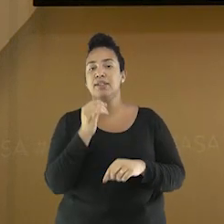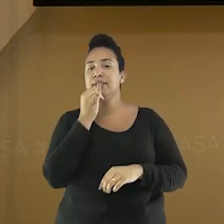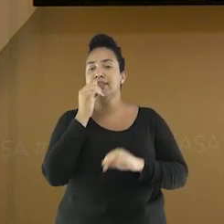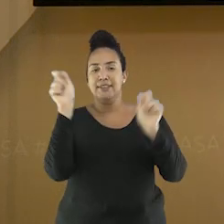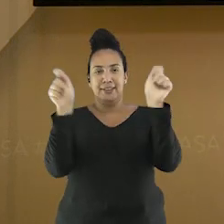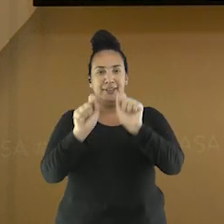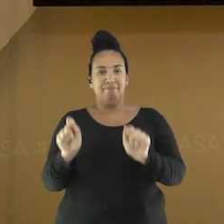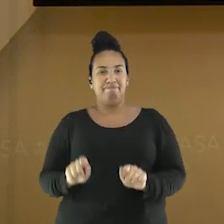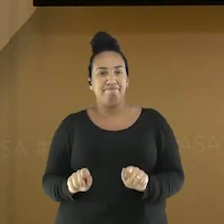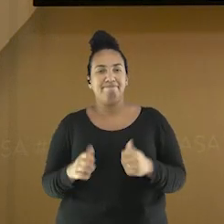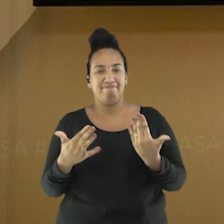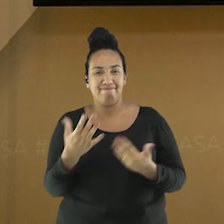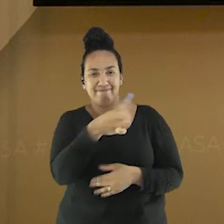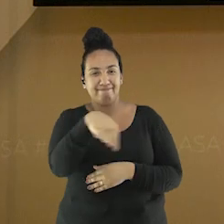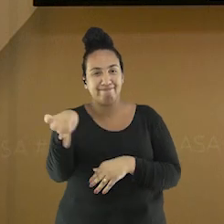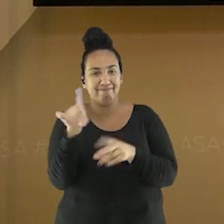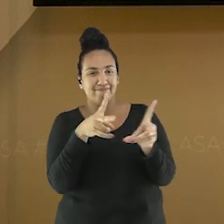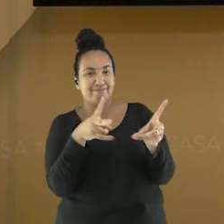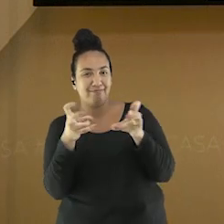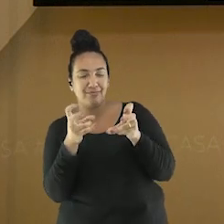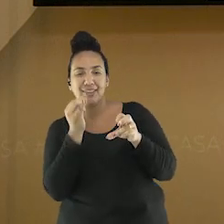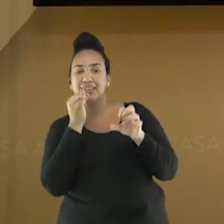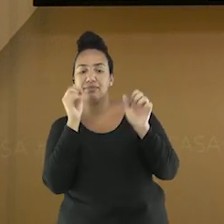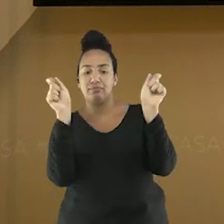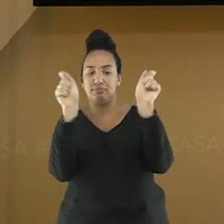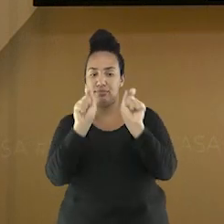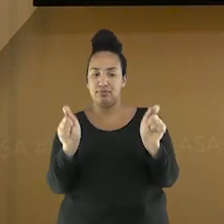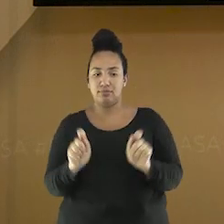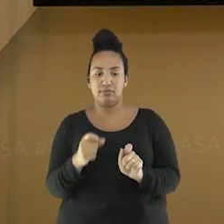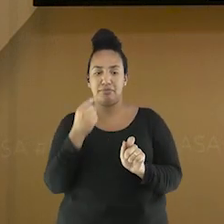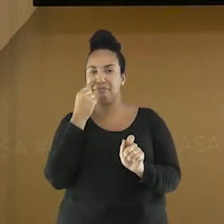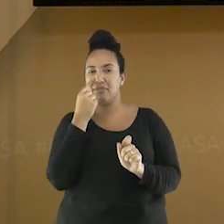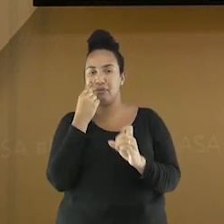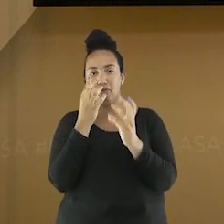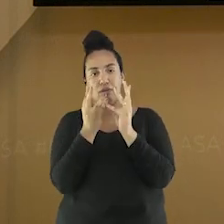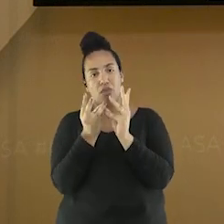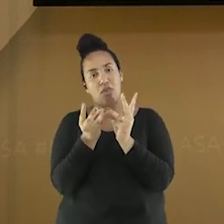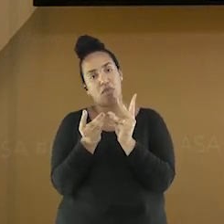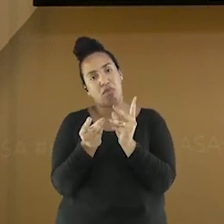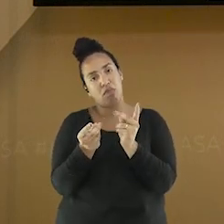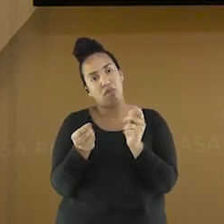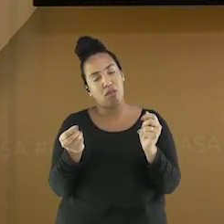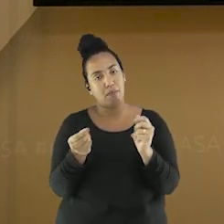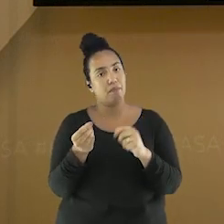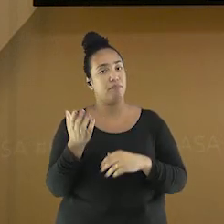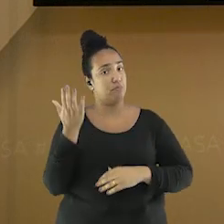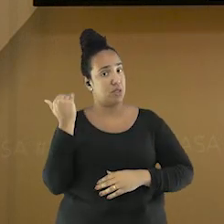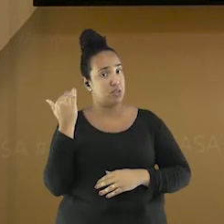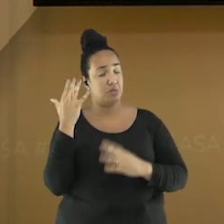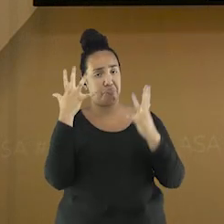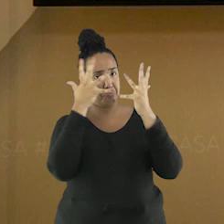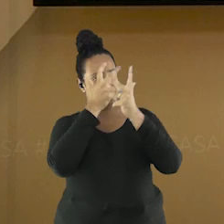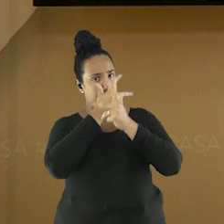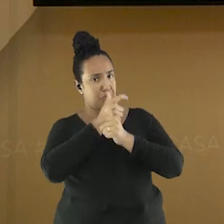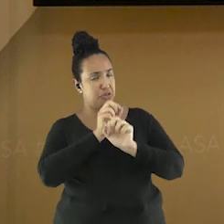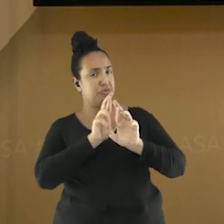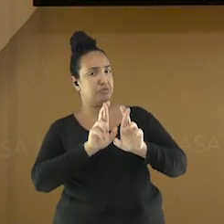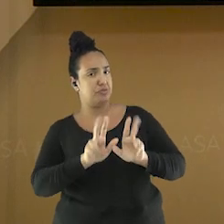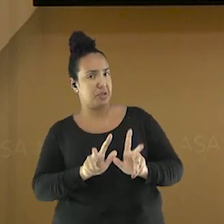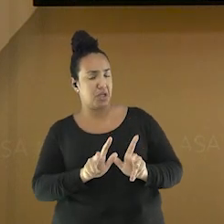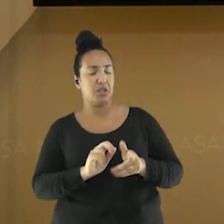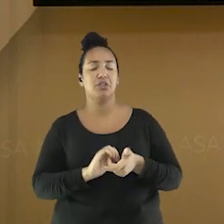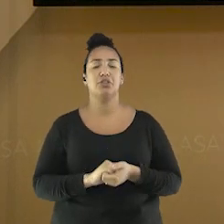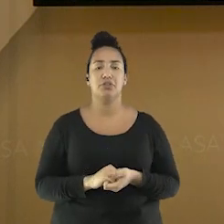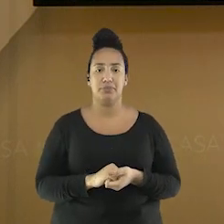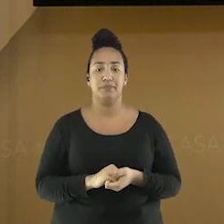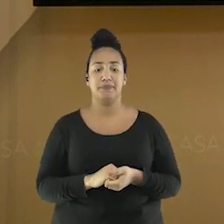corrosão sobre monumentos e obras civis. Né? A estátua totalmente desgastada, com certeza no início ela era totalmente diferente daquilo.